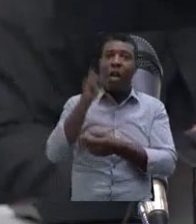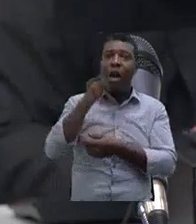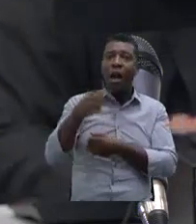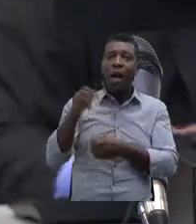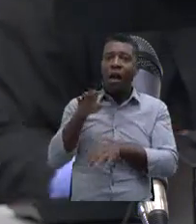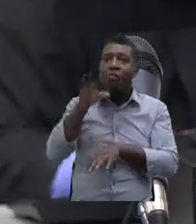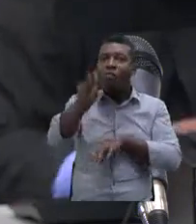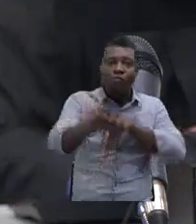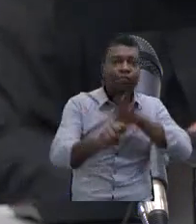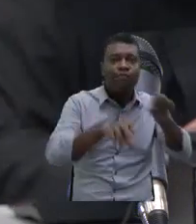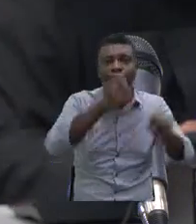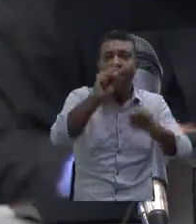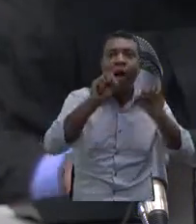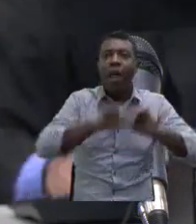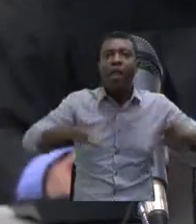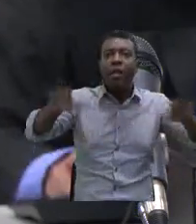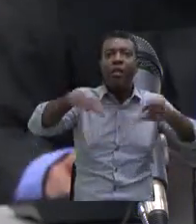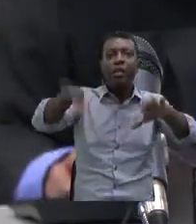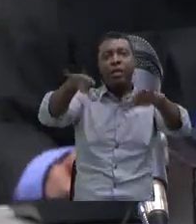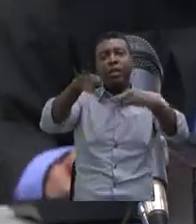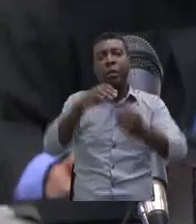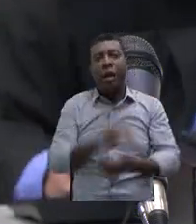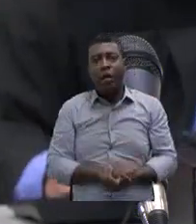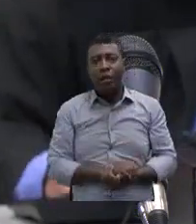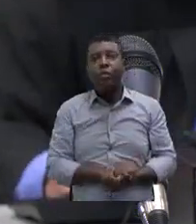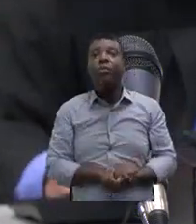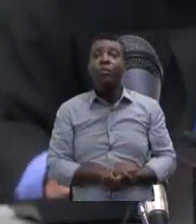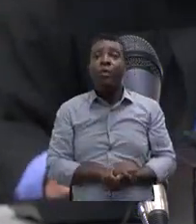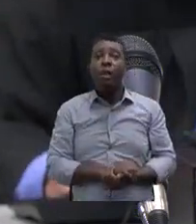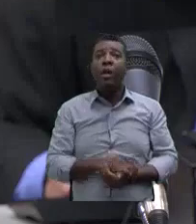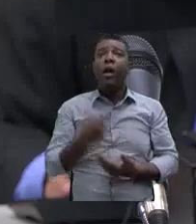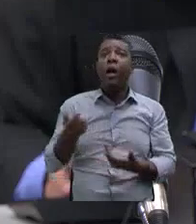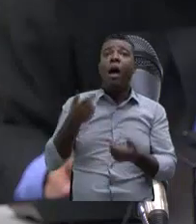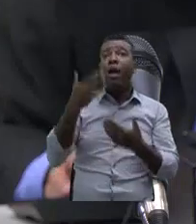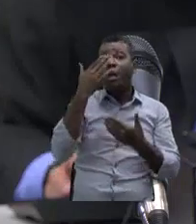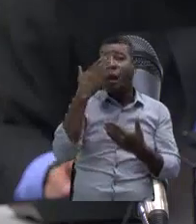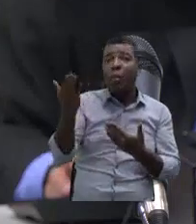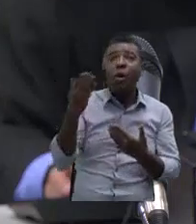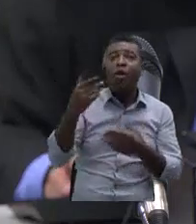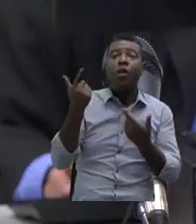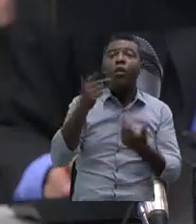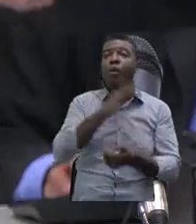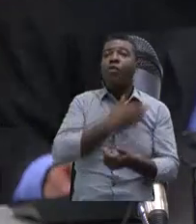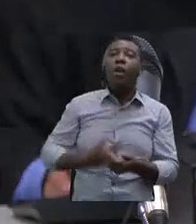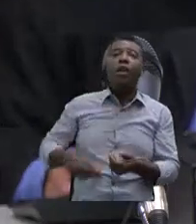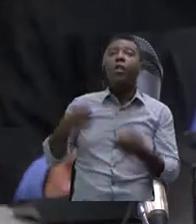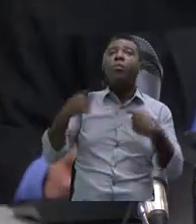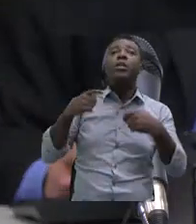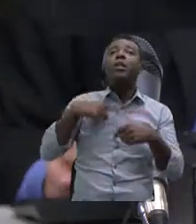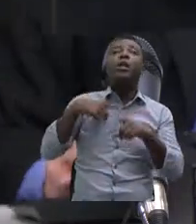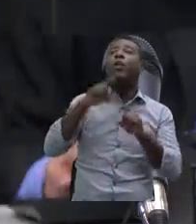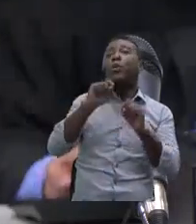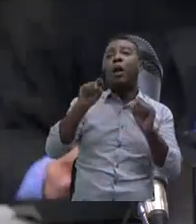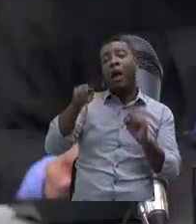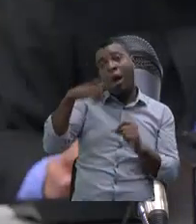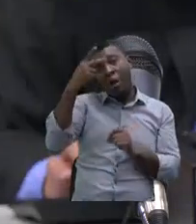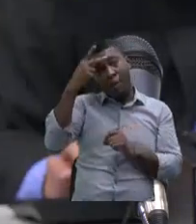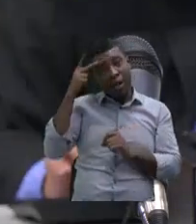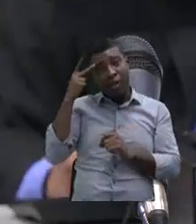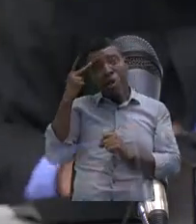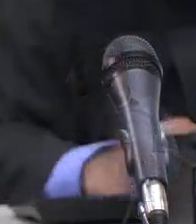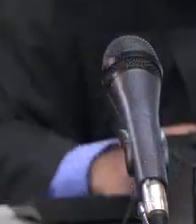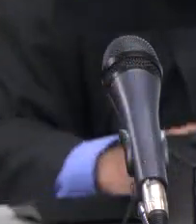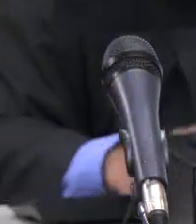você falar, perguntar para a população, o que nós vamos ter que ter lá na posse do governador? Vai ter que ter gente ouvindo o governador. O senhor colocou gente